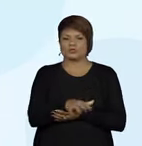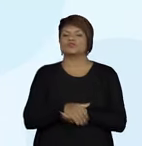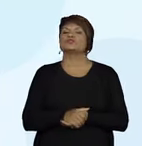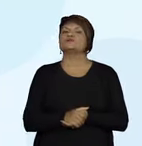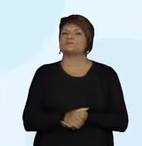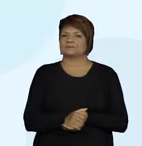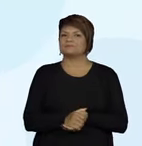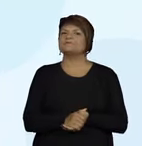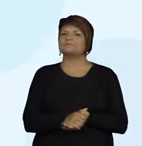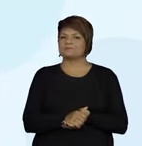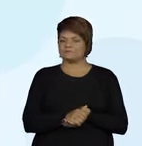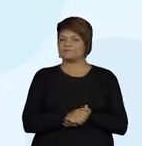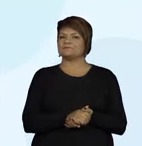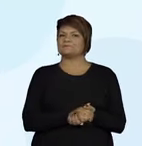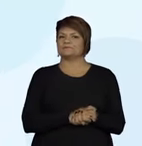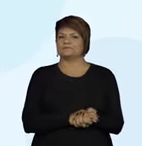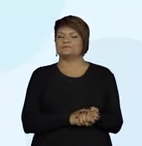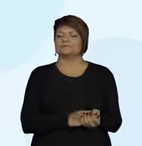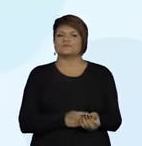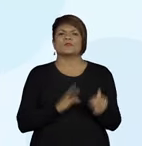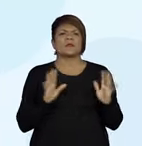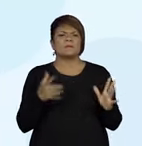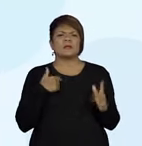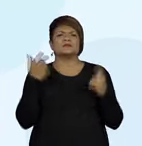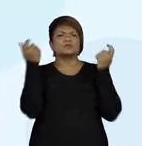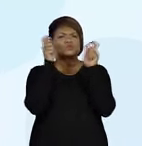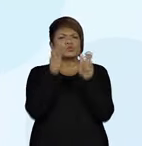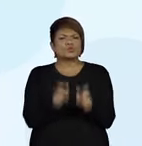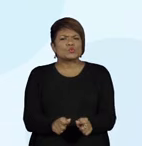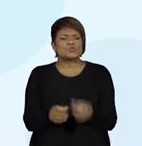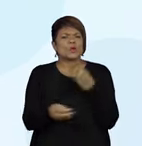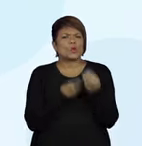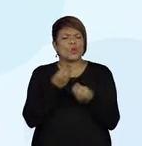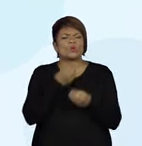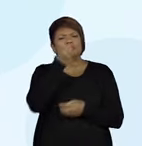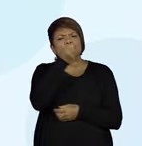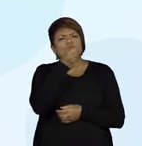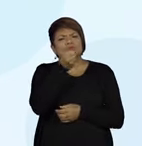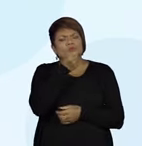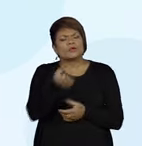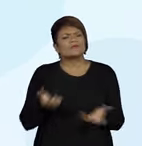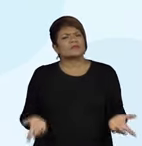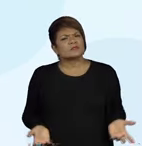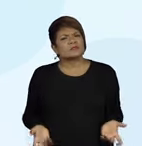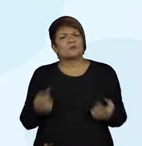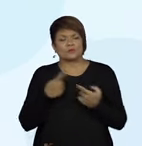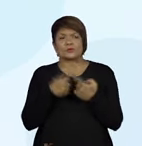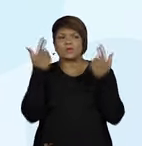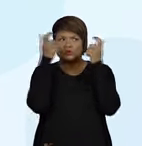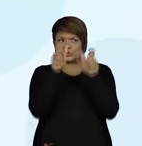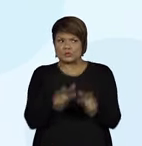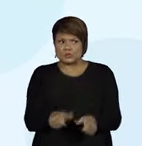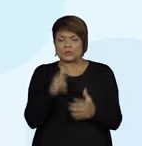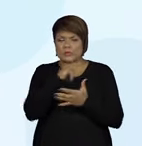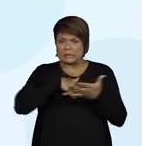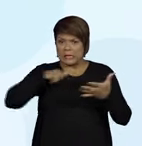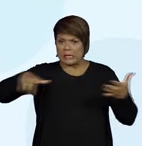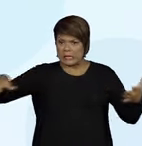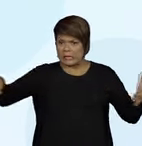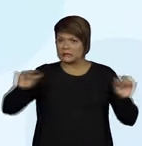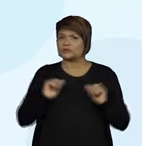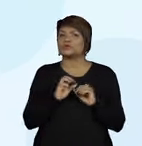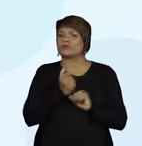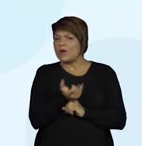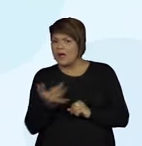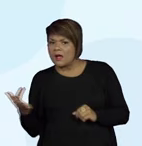áudio, Agora né? fiquei curiosa para saber a estrutura de um texto de entrevista, professora, porque a gente fala da estrutura de vários textos, né?